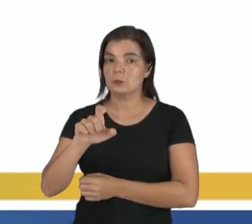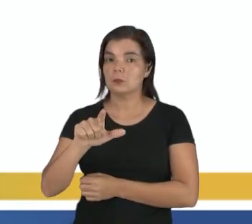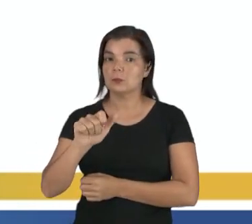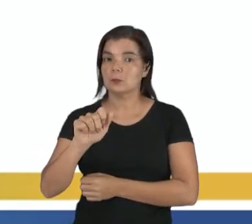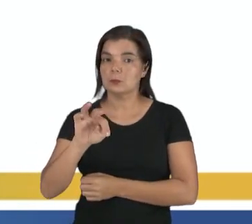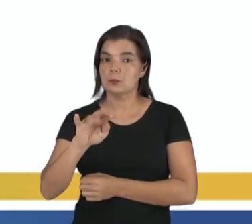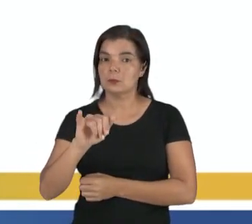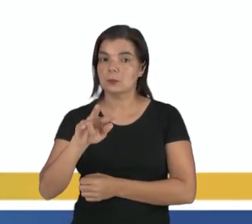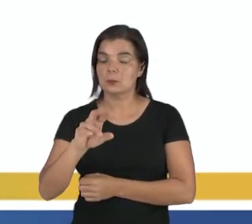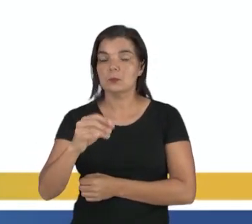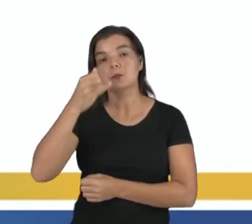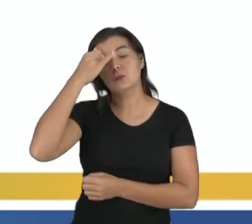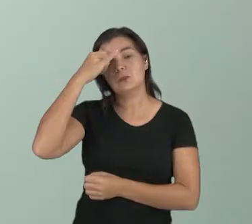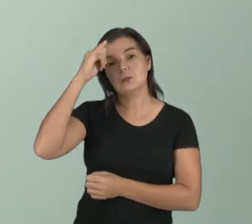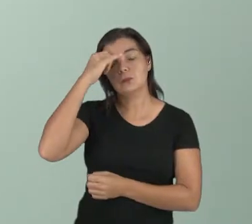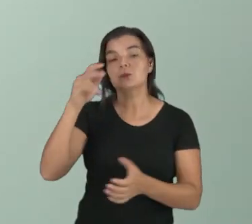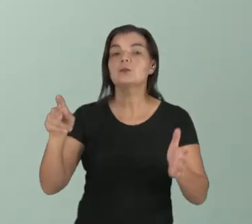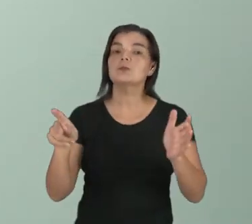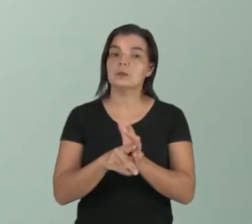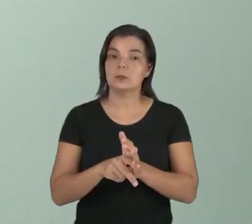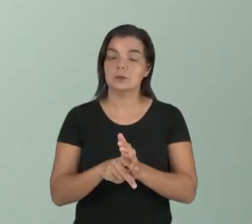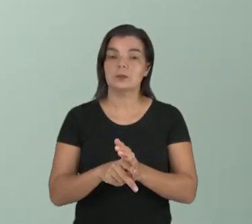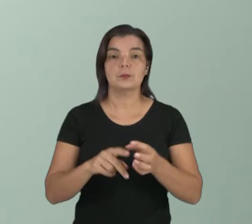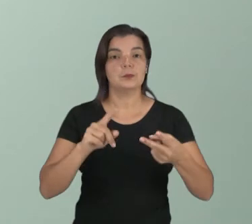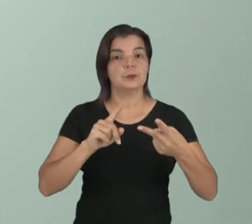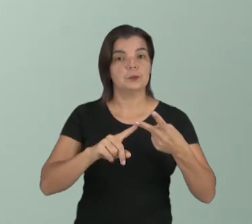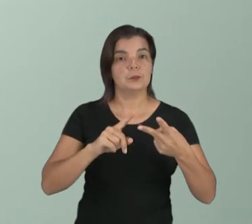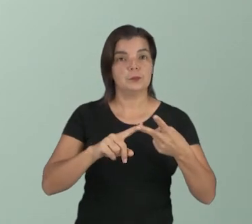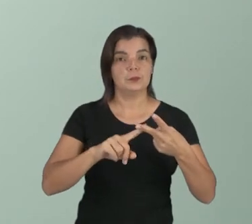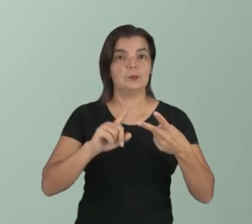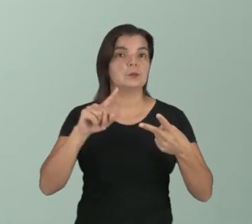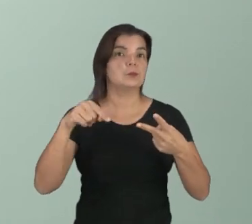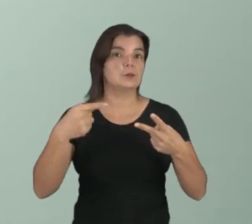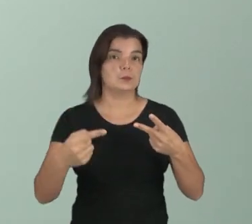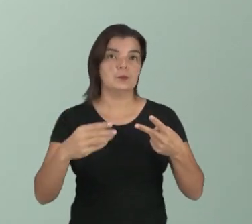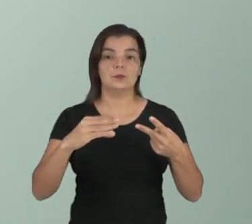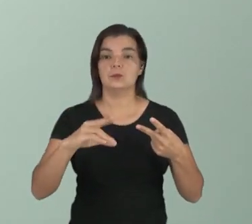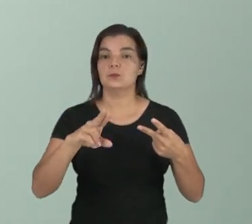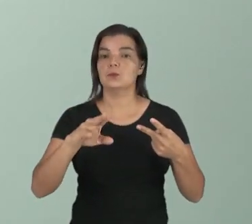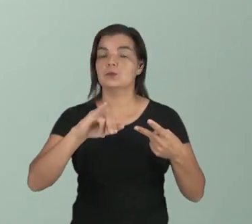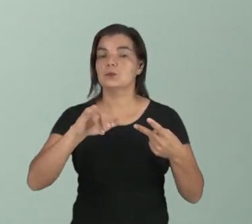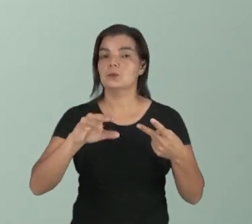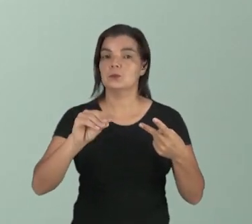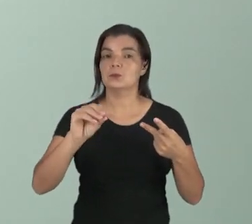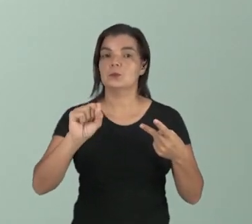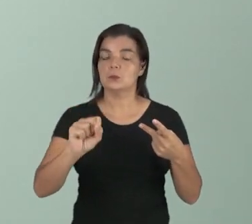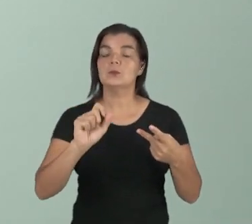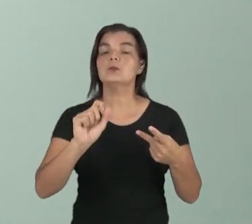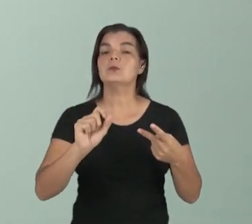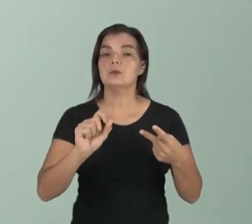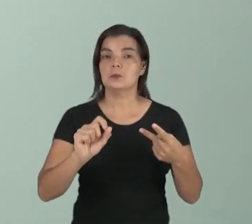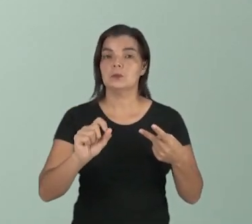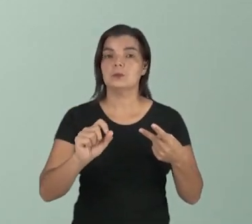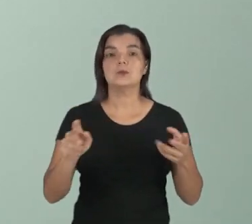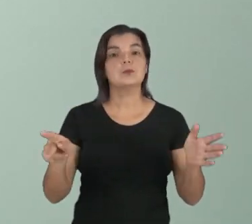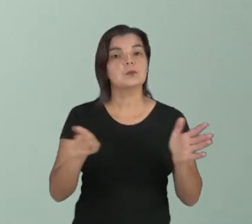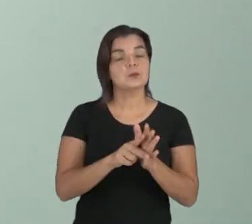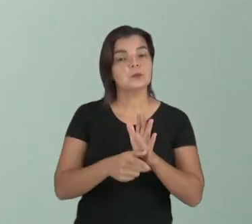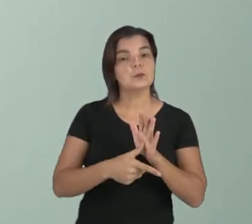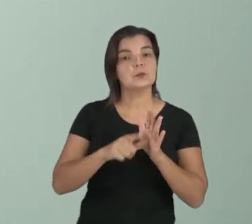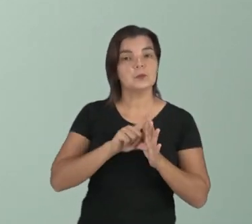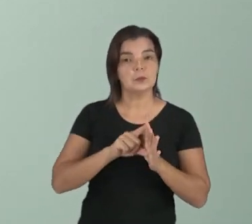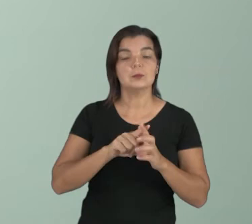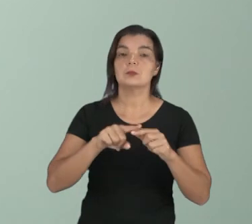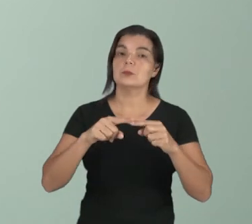cuja, cujas, dá ideia de posse. O segundo termo depois de cujo, o termo depois de cujo é posse do